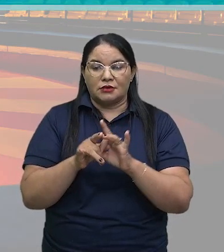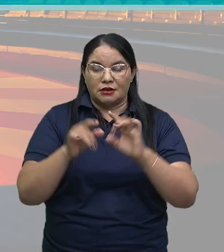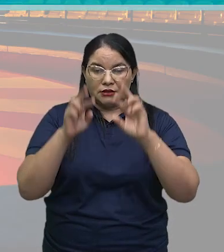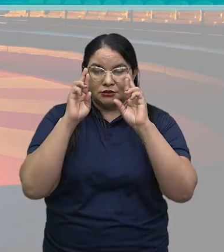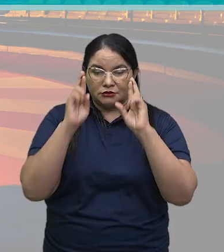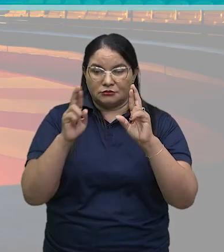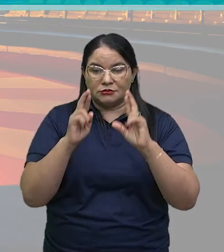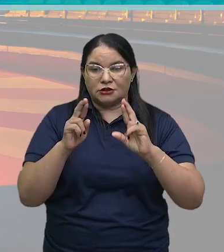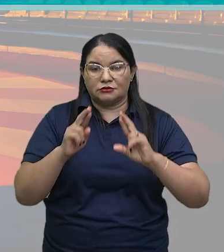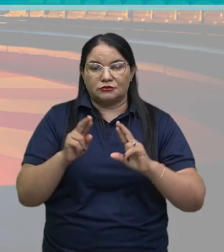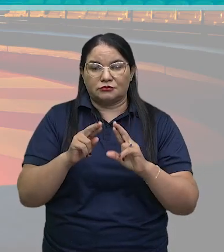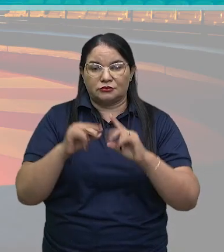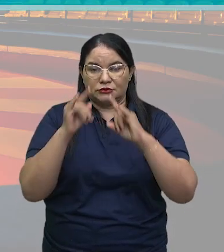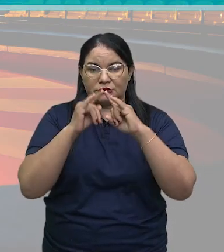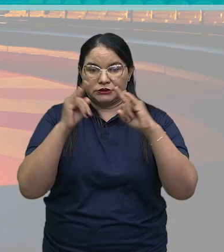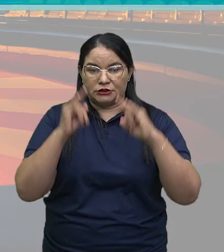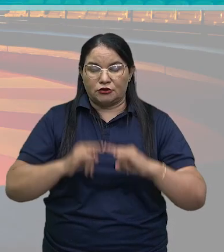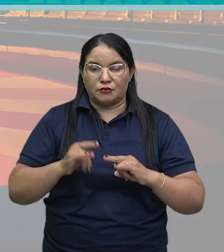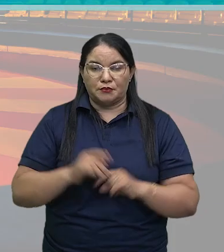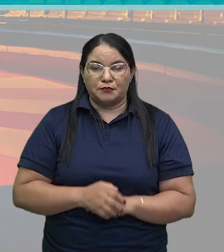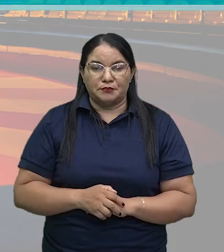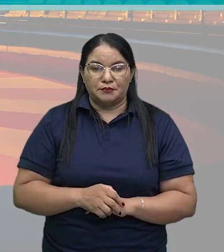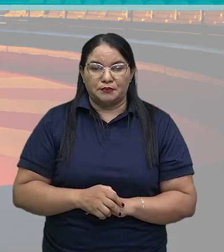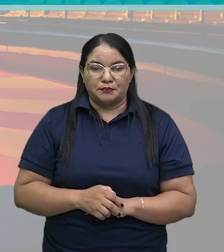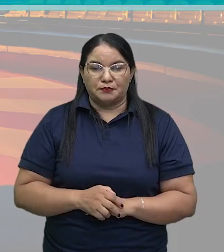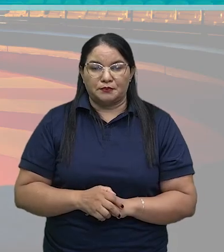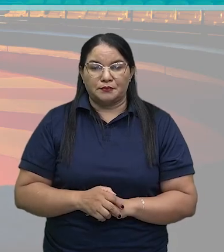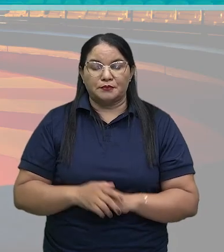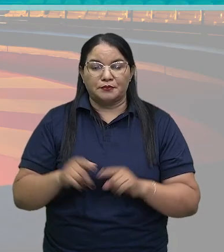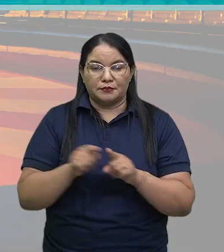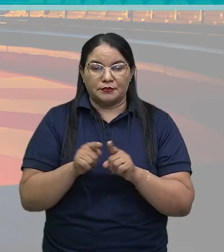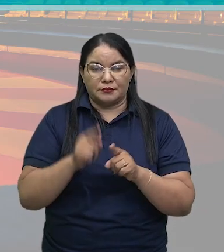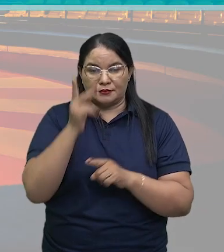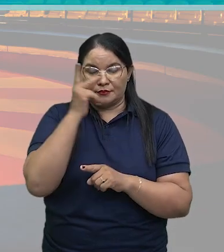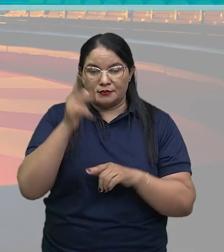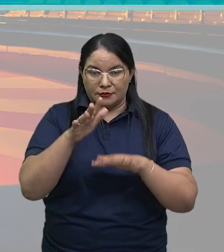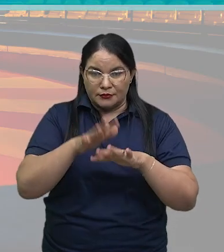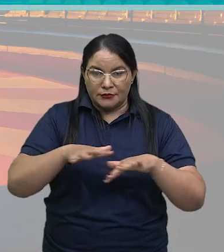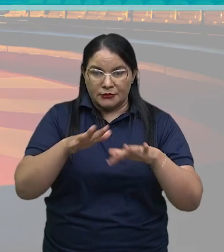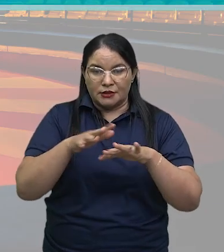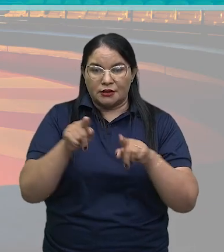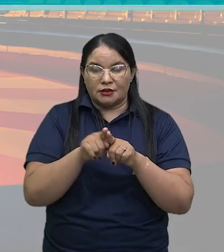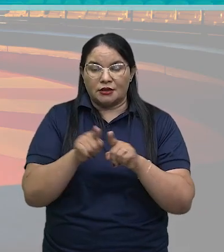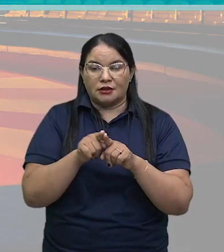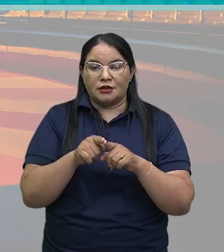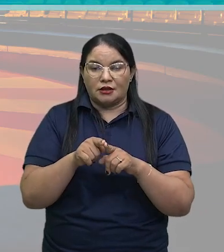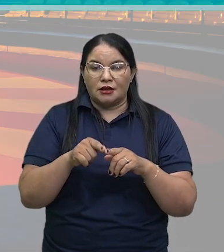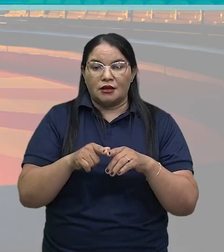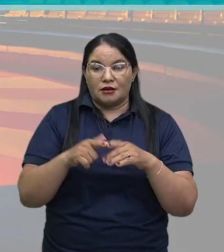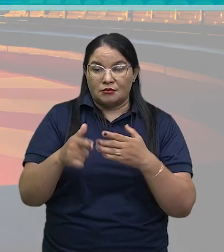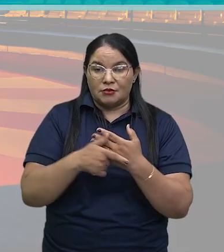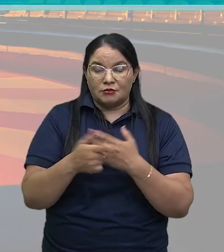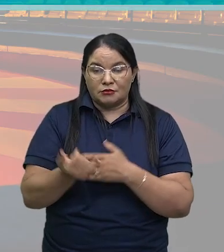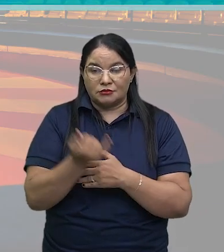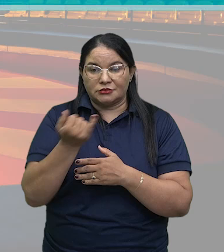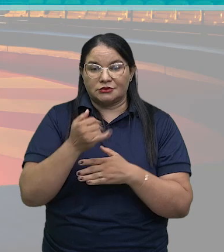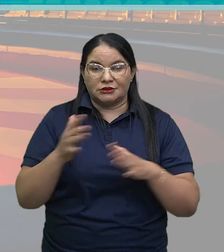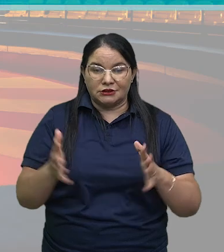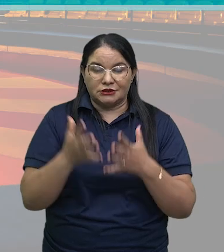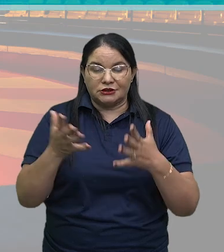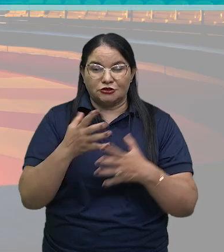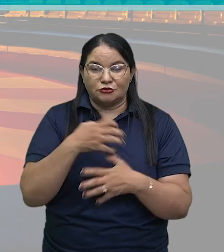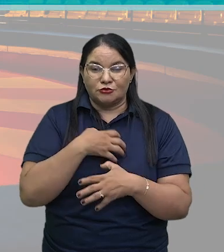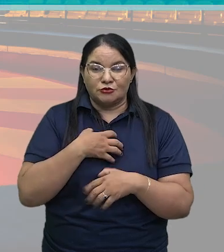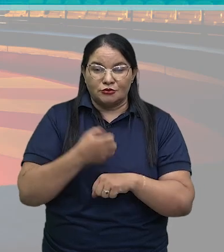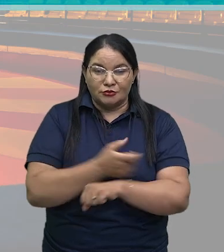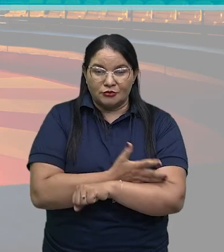às raízes do circo. O público do circo tem um papel decisivo. Aquilo que emociona,